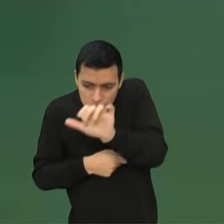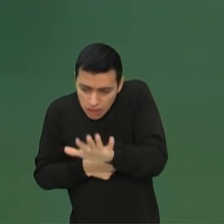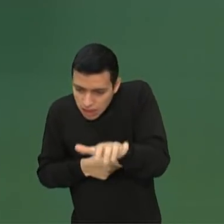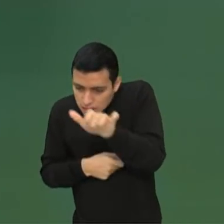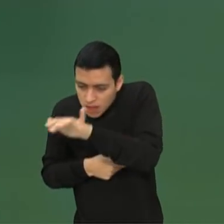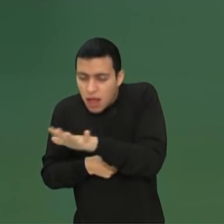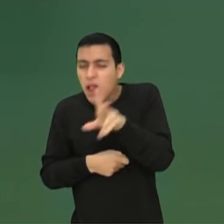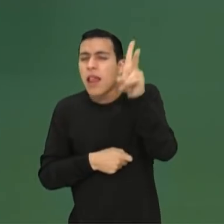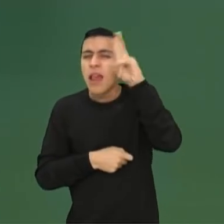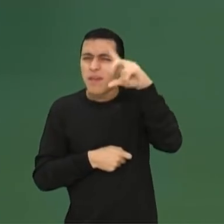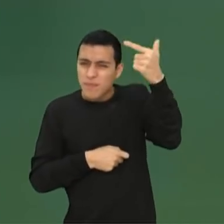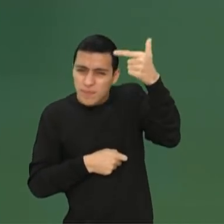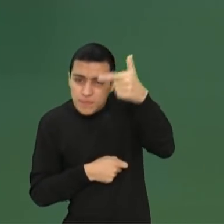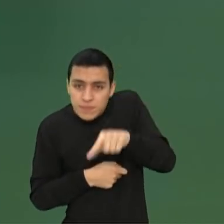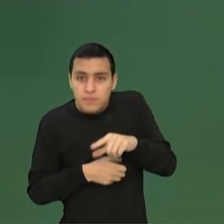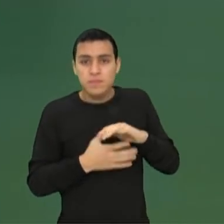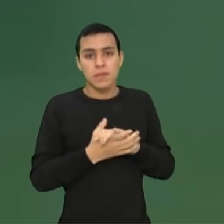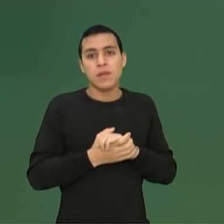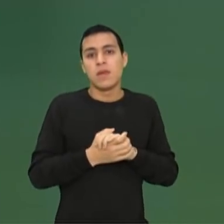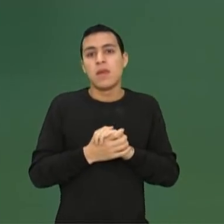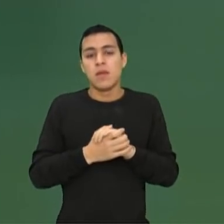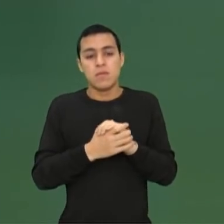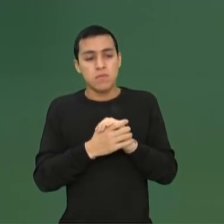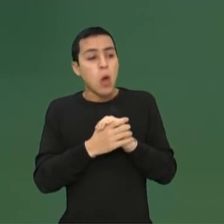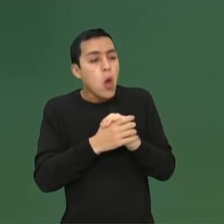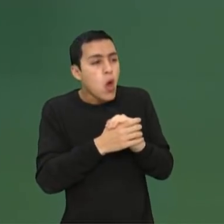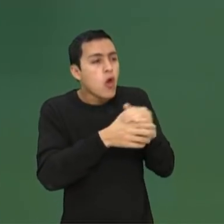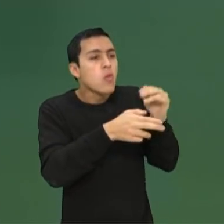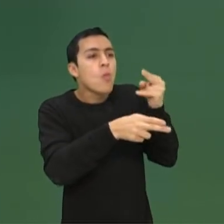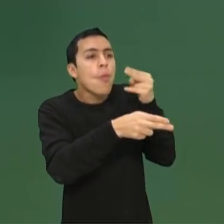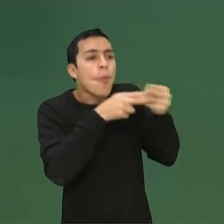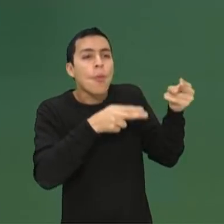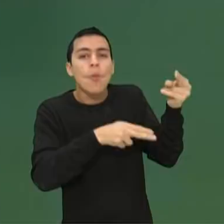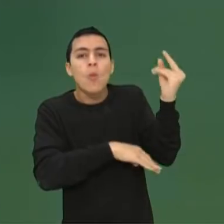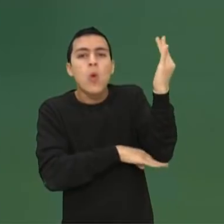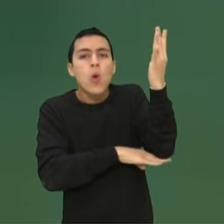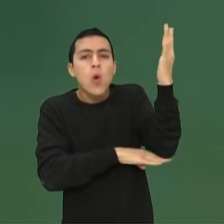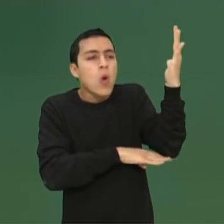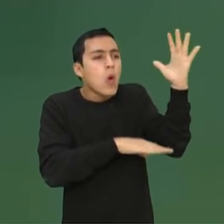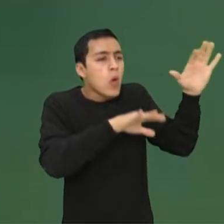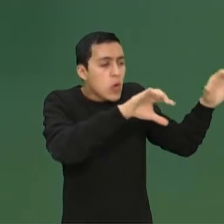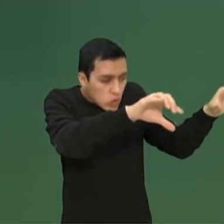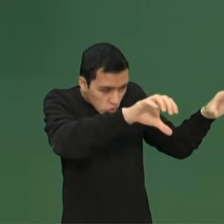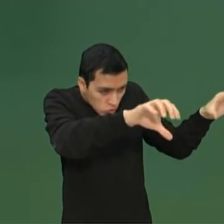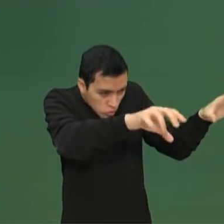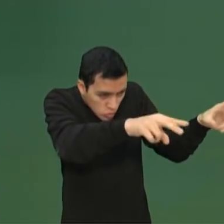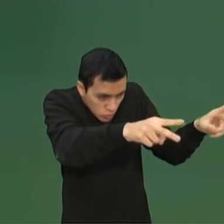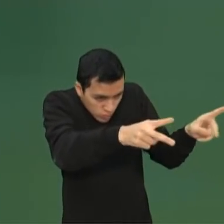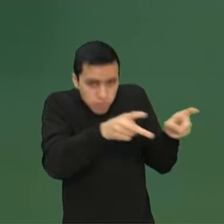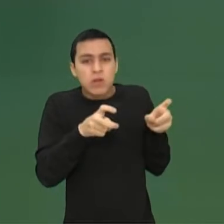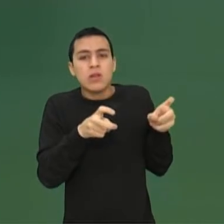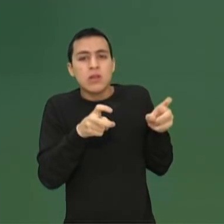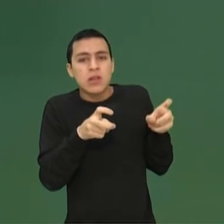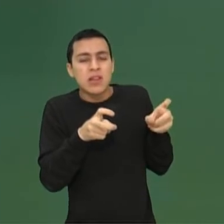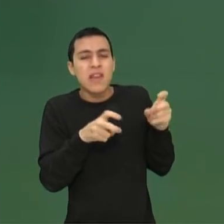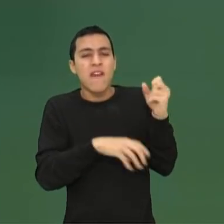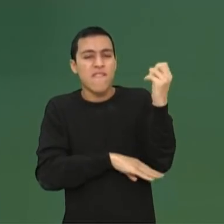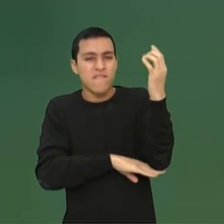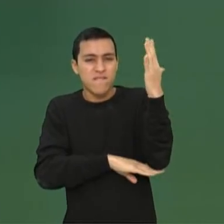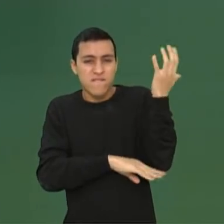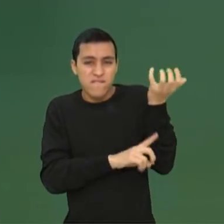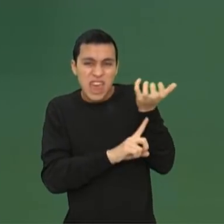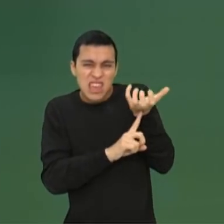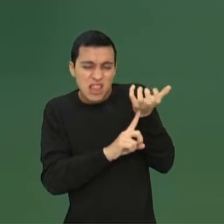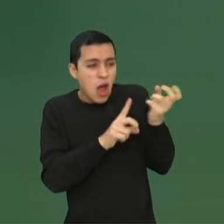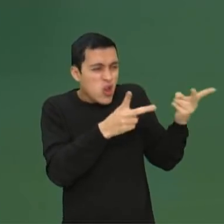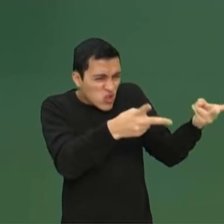relembrar? Peguei o material bruto da natureza, fiz agora um extrativismo vegetal. Eu estou